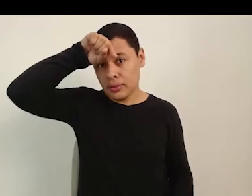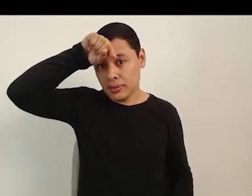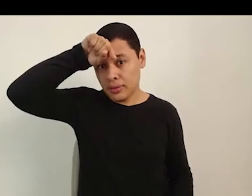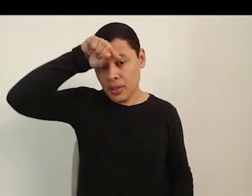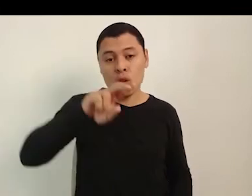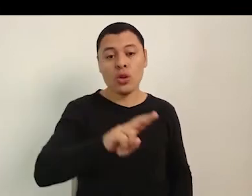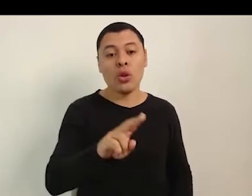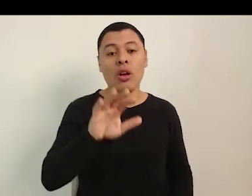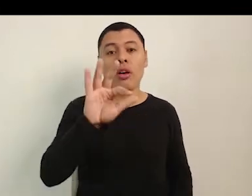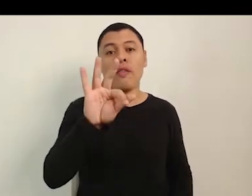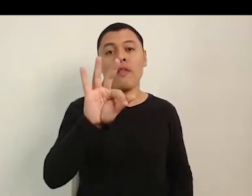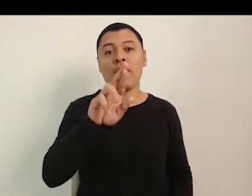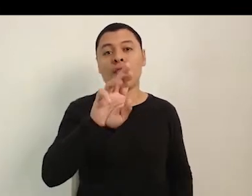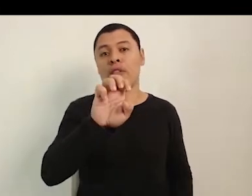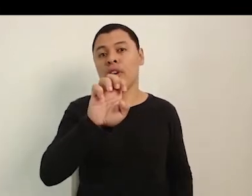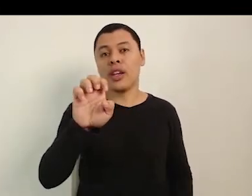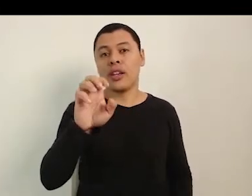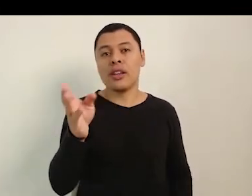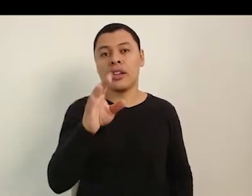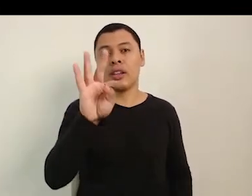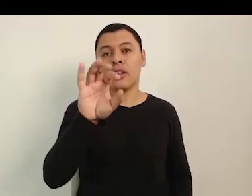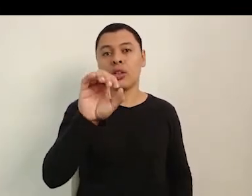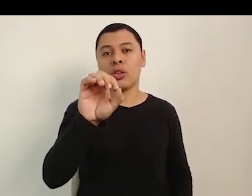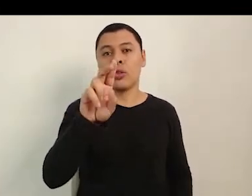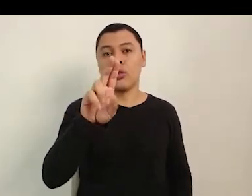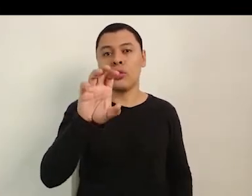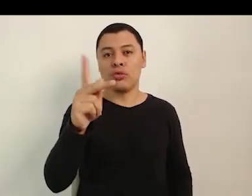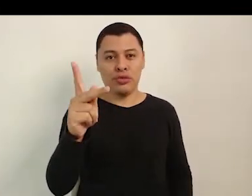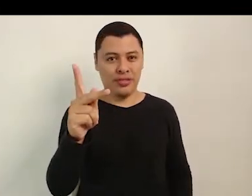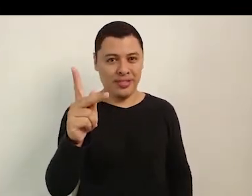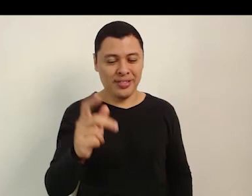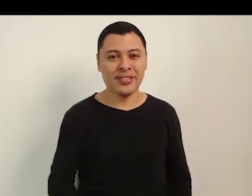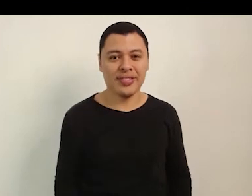Touch para tocar na tela e fazer as mesmas coisas. Vai lá.